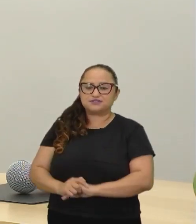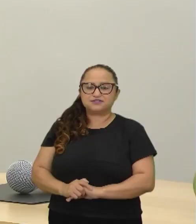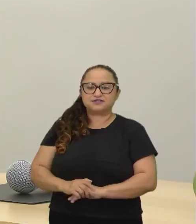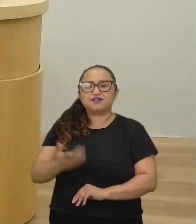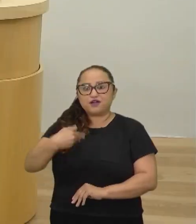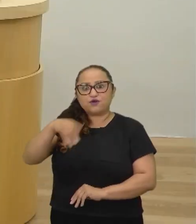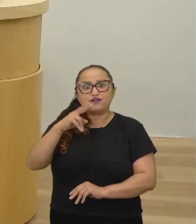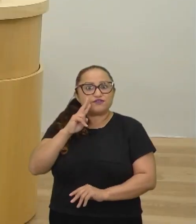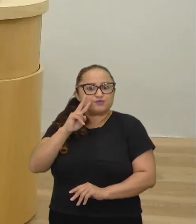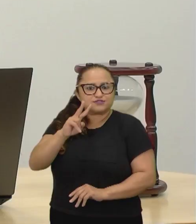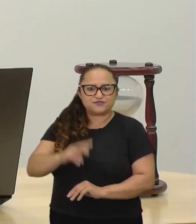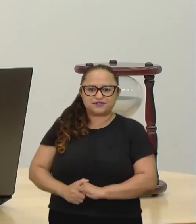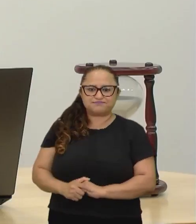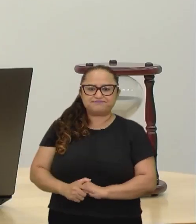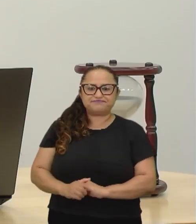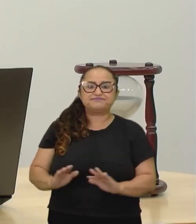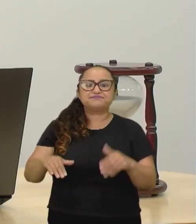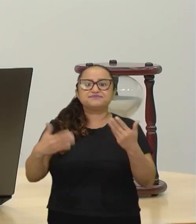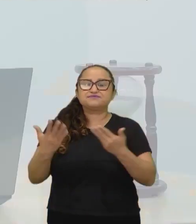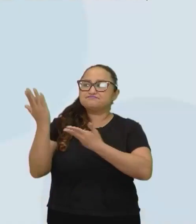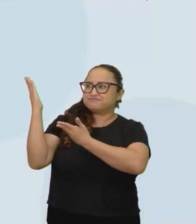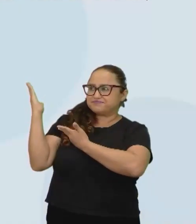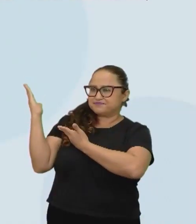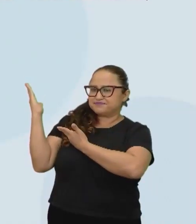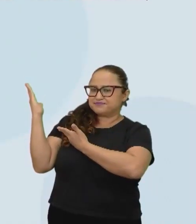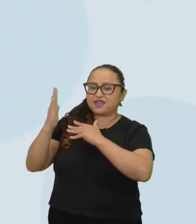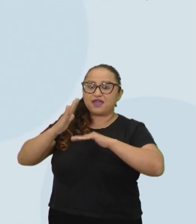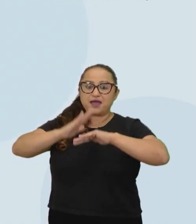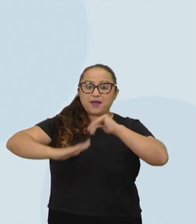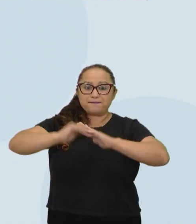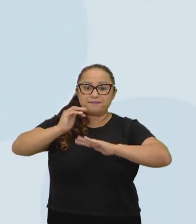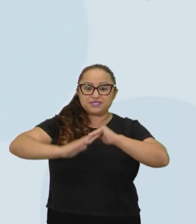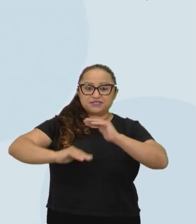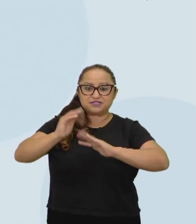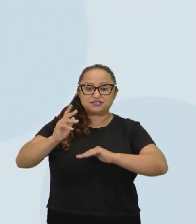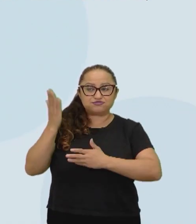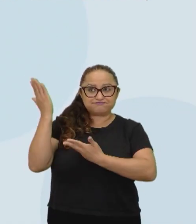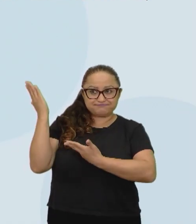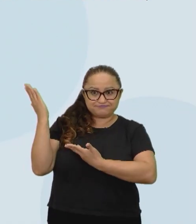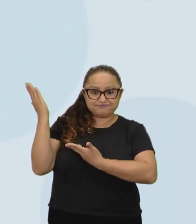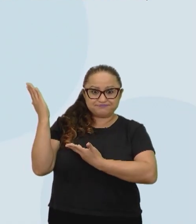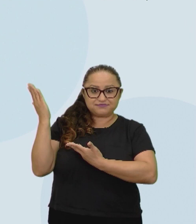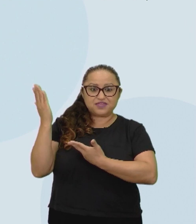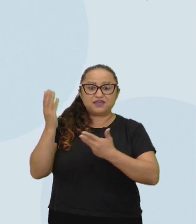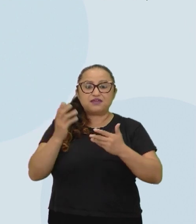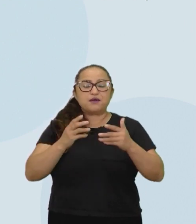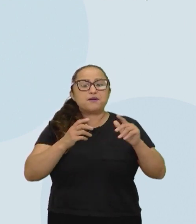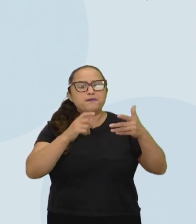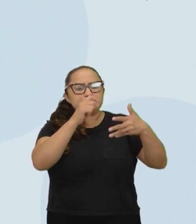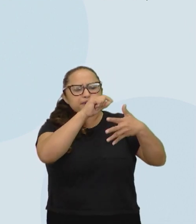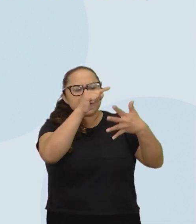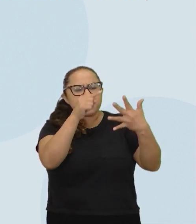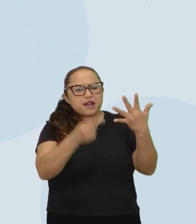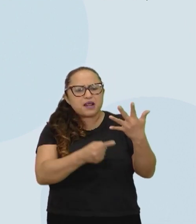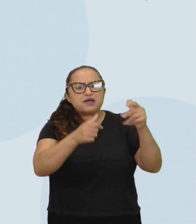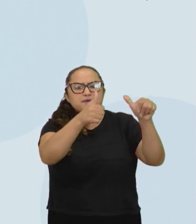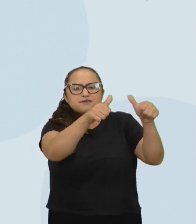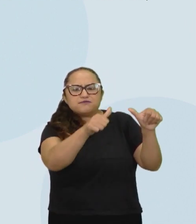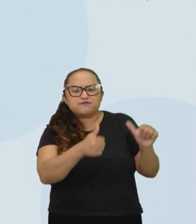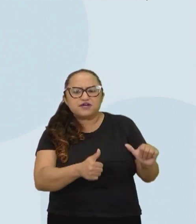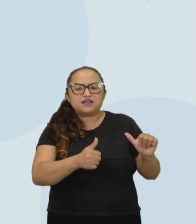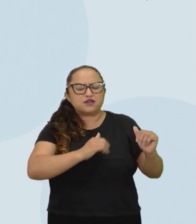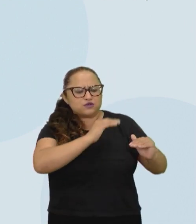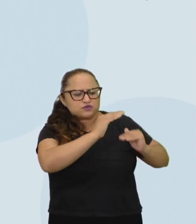tema. Vamos lá, Pro. Então, na tela para vocês, a habilidade, dá uma olhadinha lá. Descrever e avaliar os processos